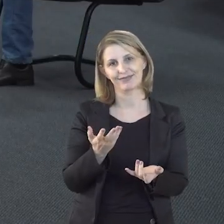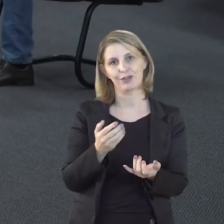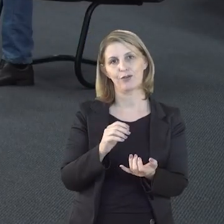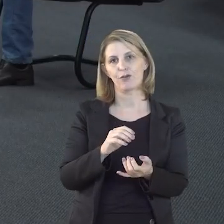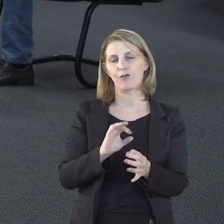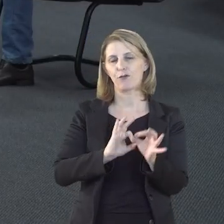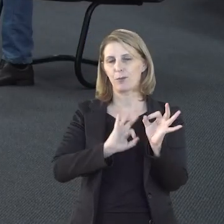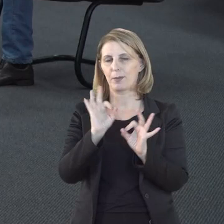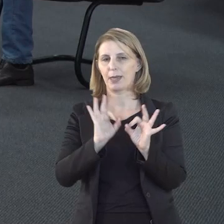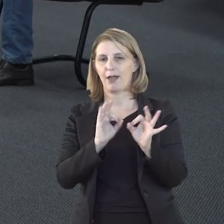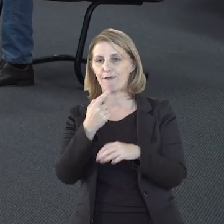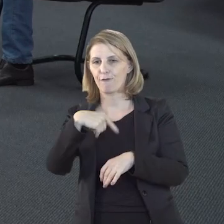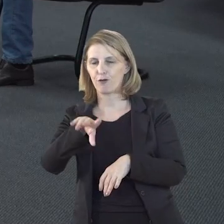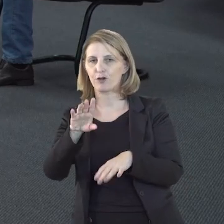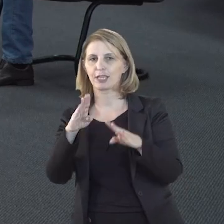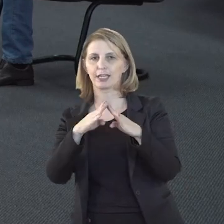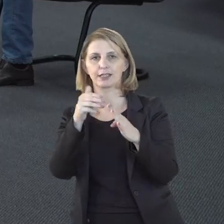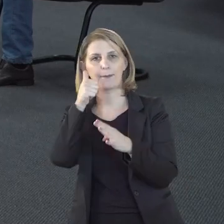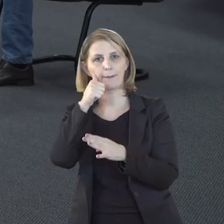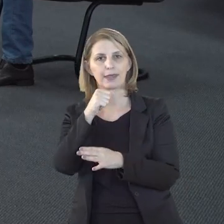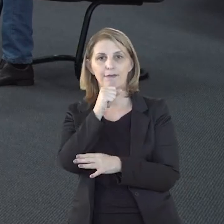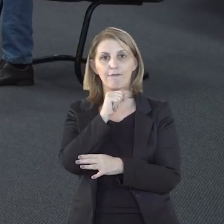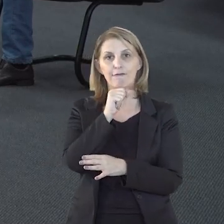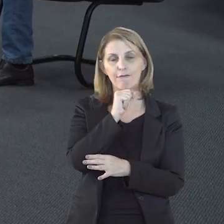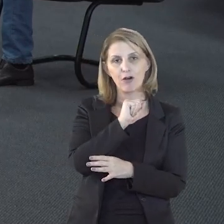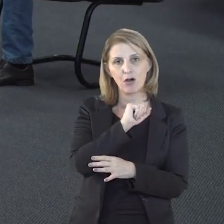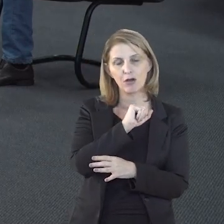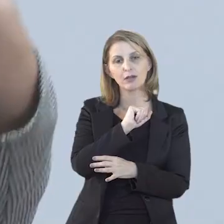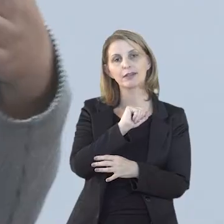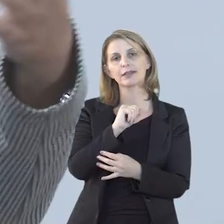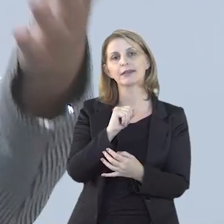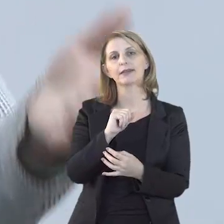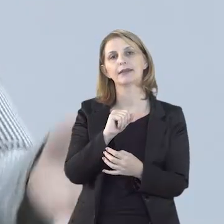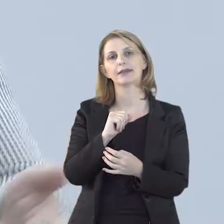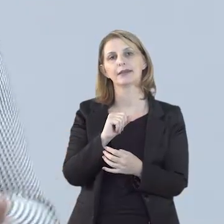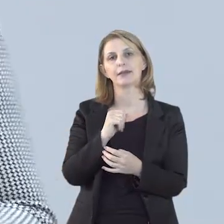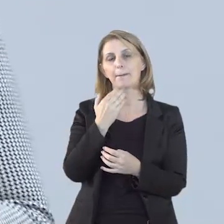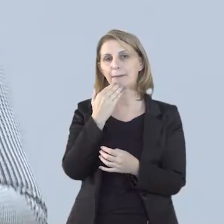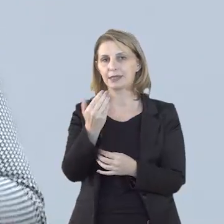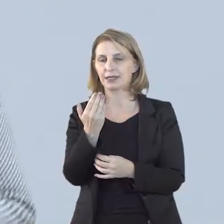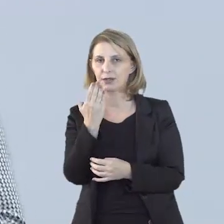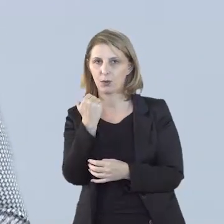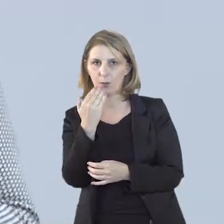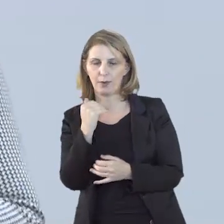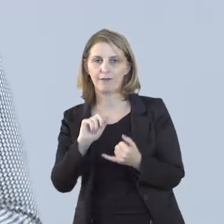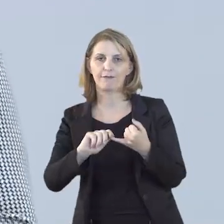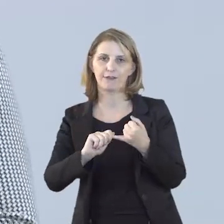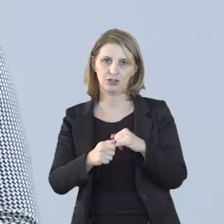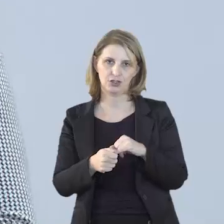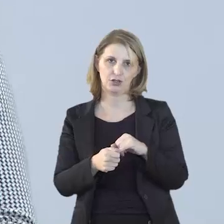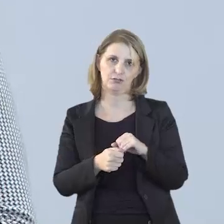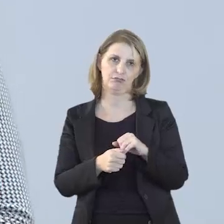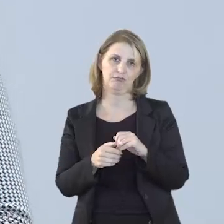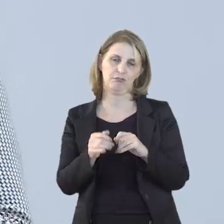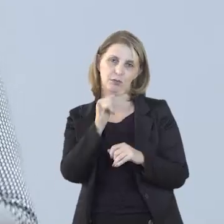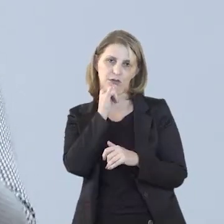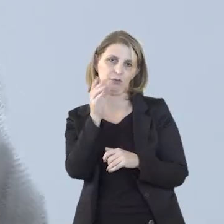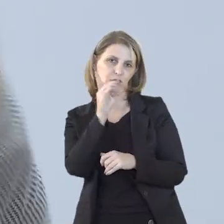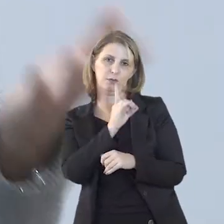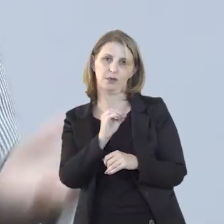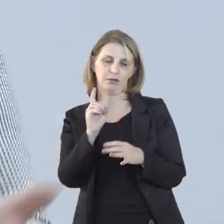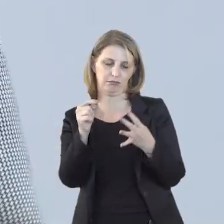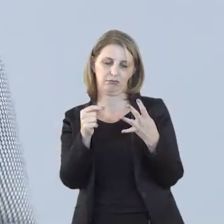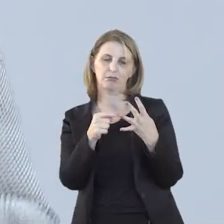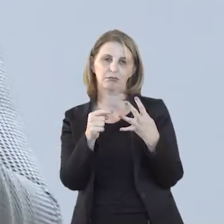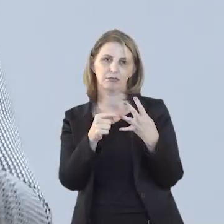comer o feijão da minha avó, né? Daí então eu vou programar uma ida na casa da minha avó, né? Possível, e